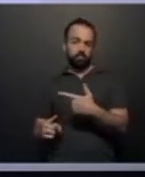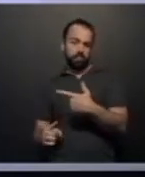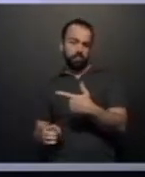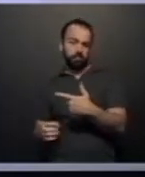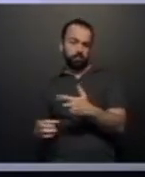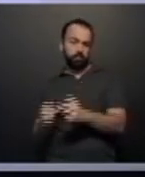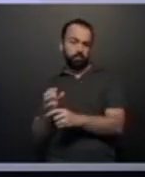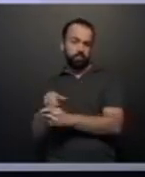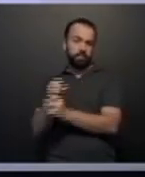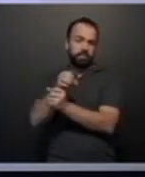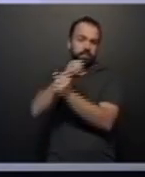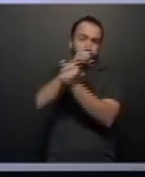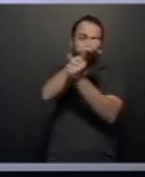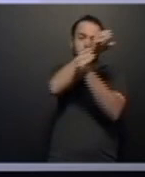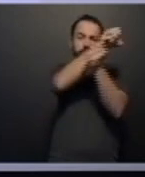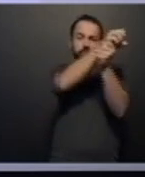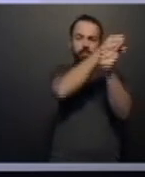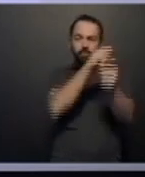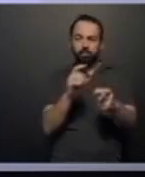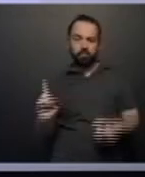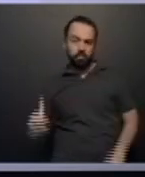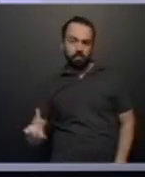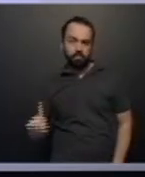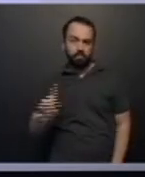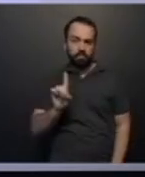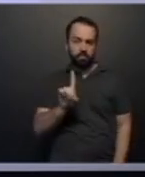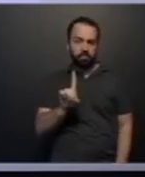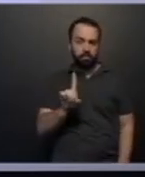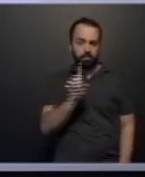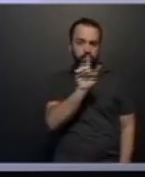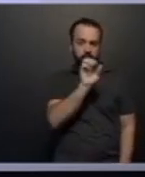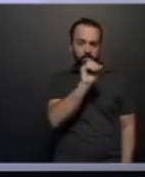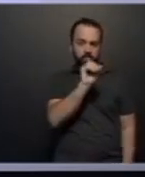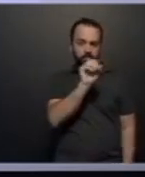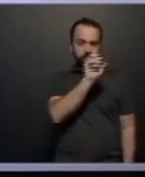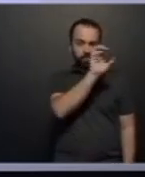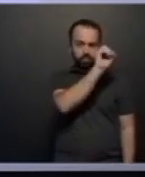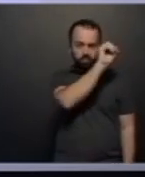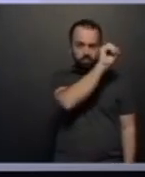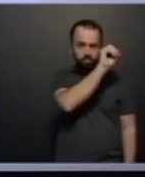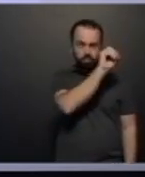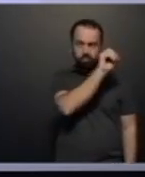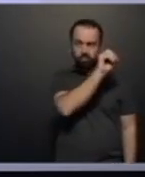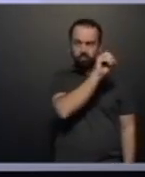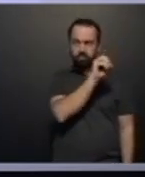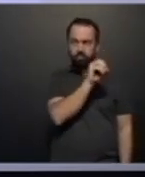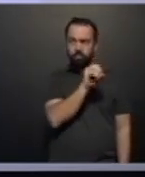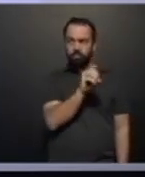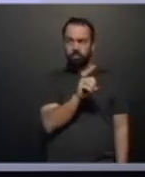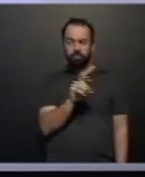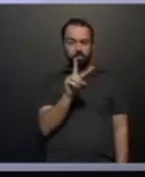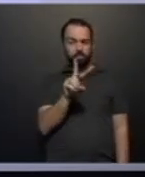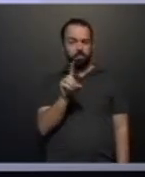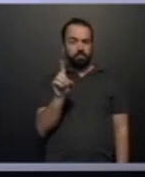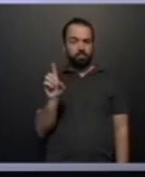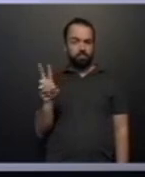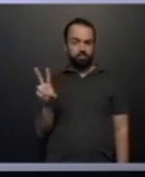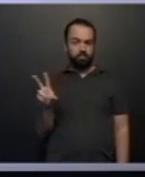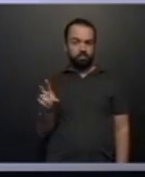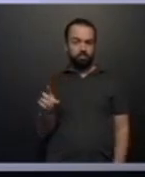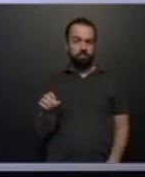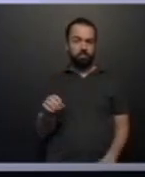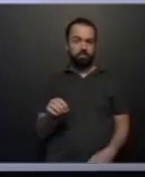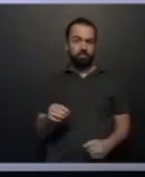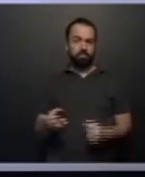para frente. Eu vou pegar 1, 1, 0, 0. Então, o 12 no